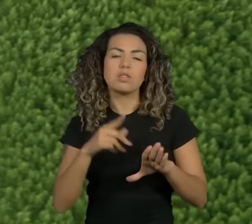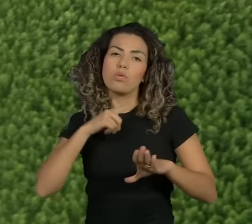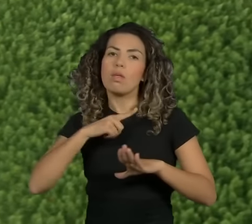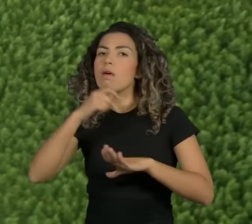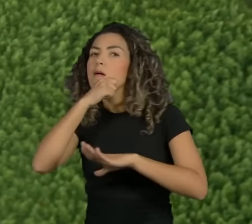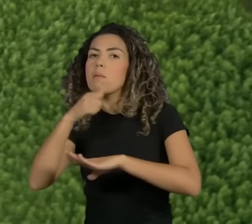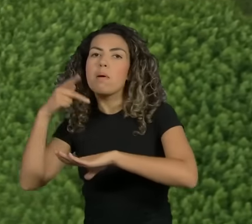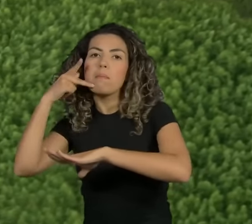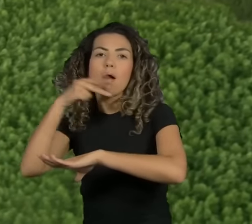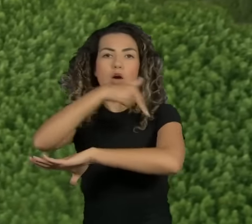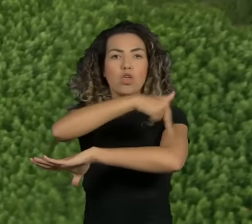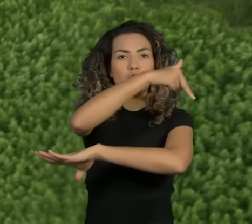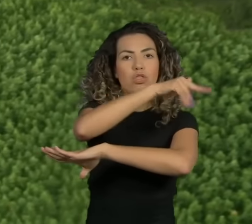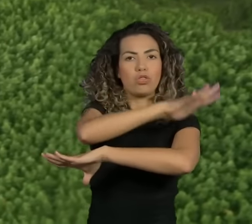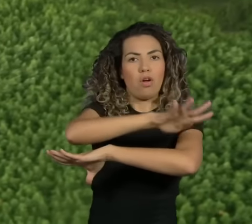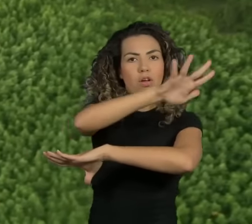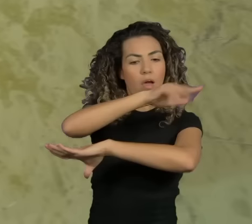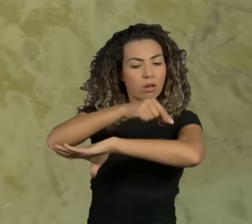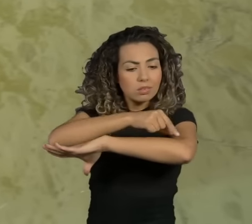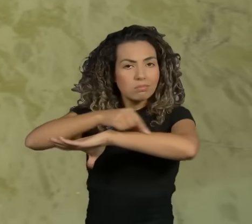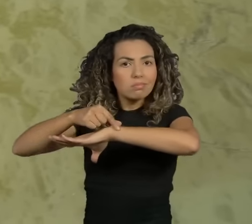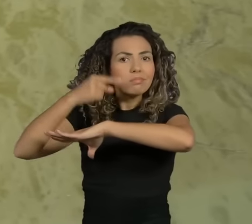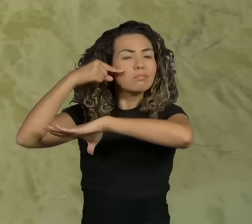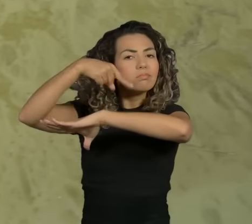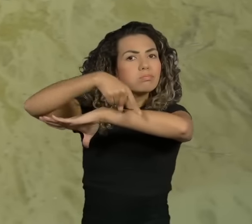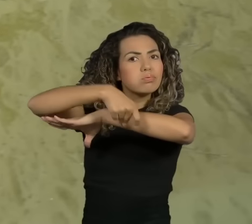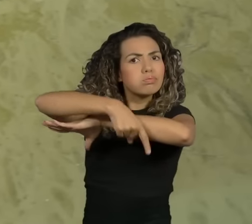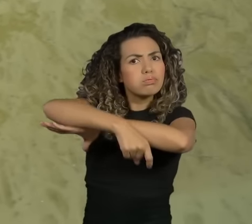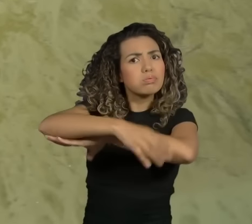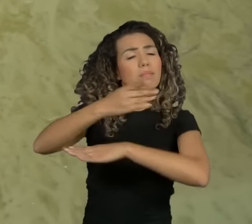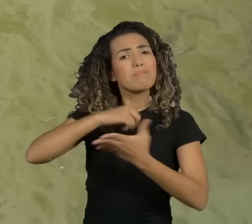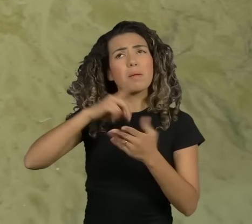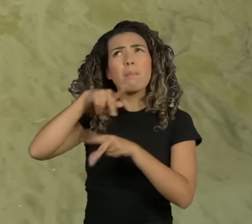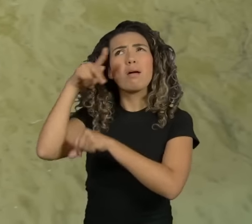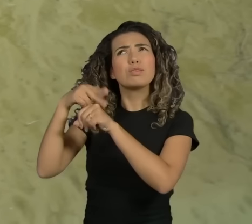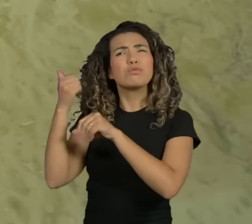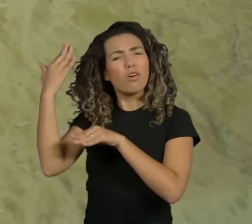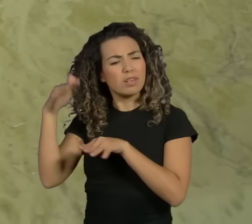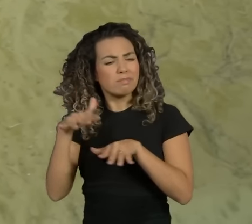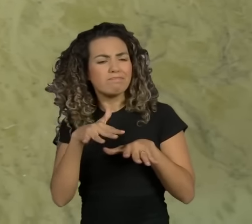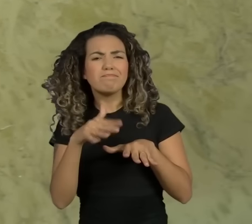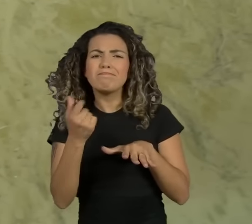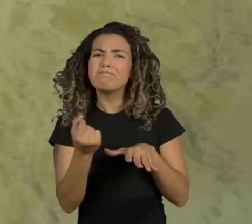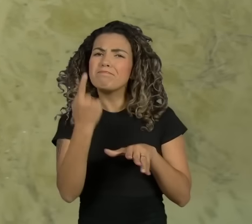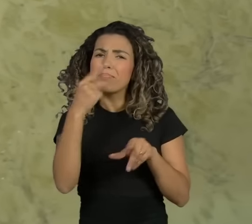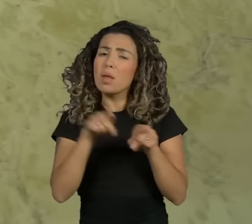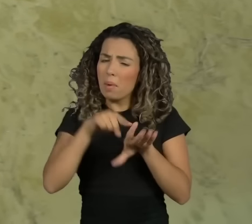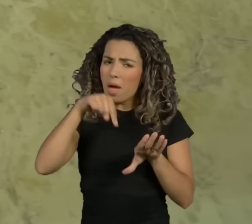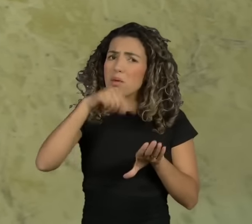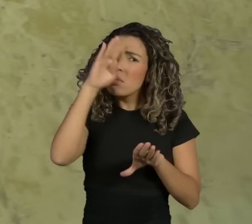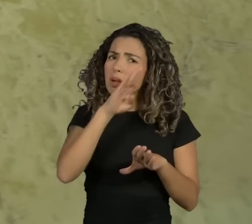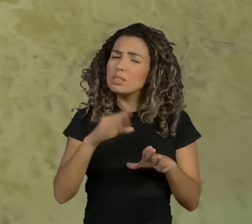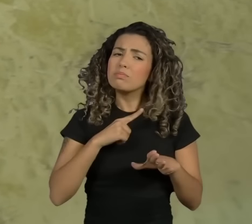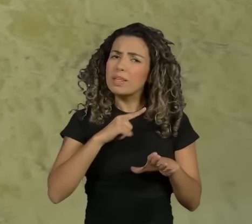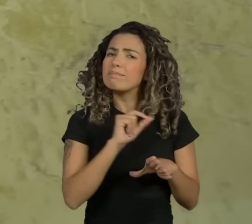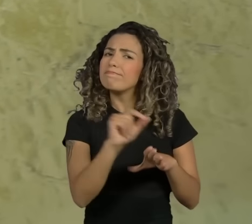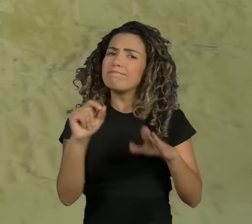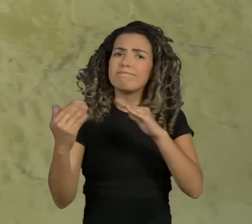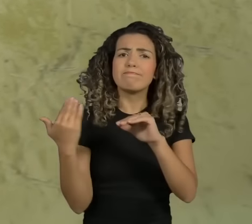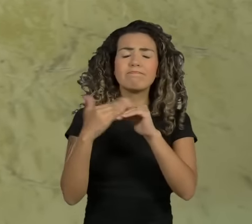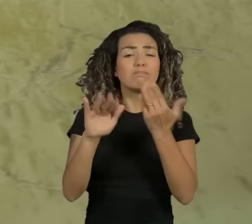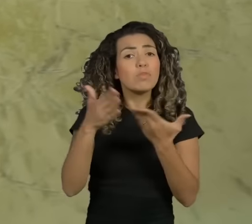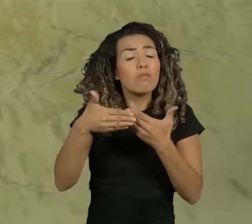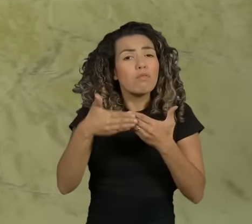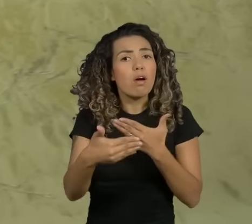decisão criticada dentro e fora do país, tomada na véspera da COP30, a Conferência da ONU sobre o Clima, que